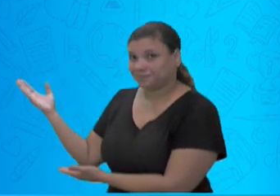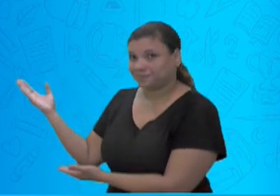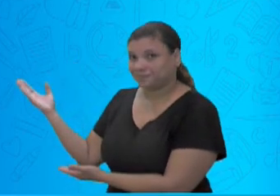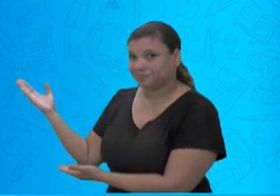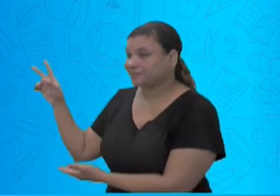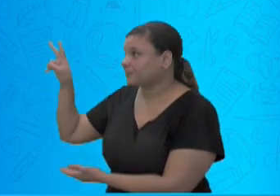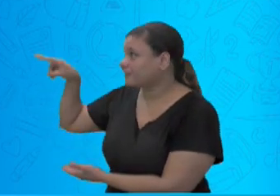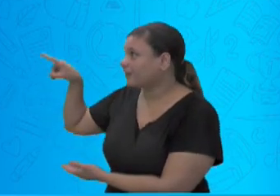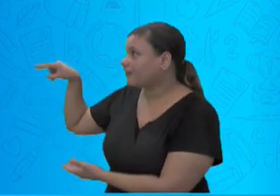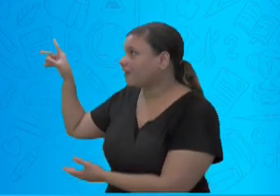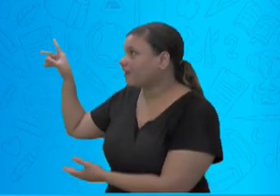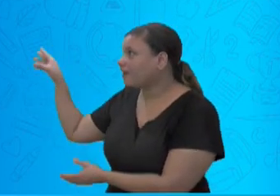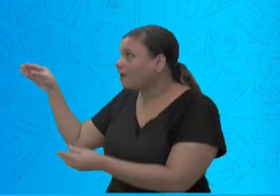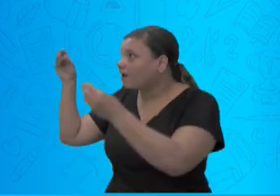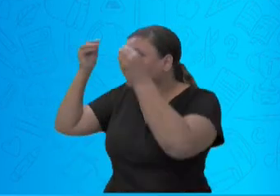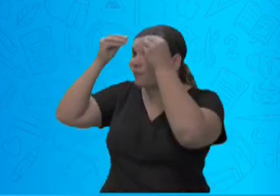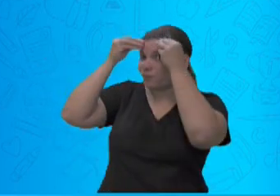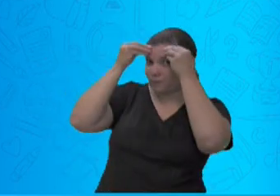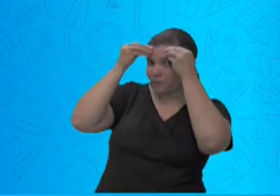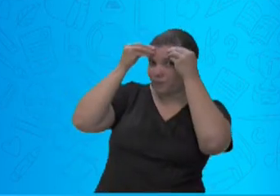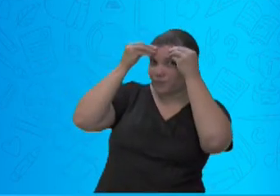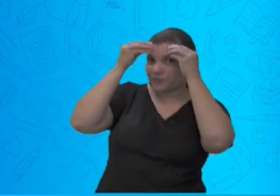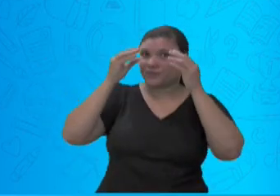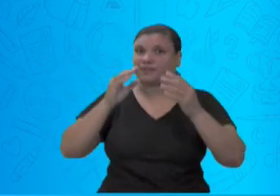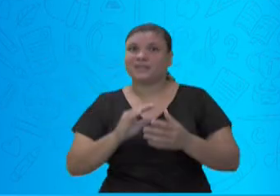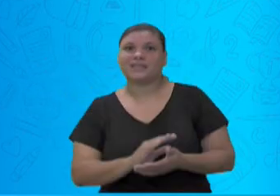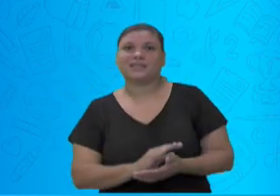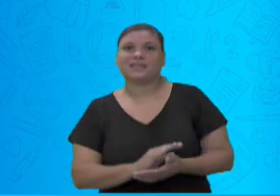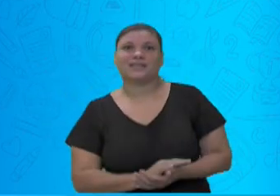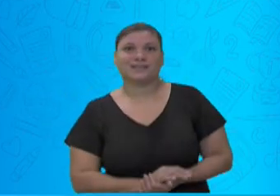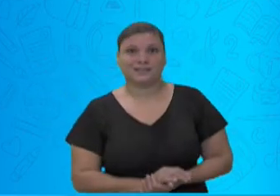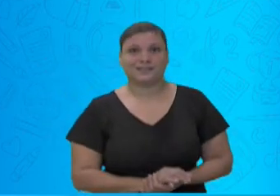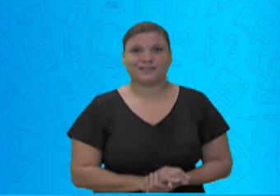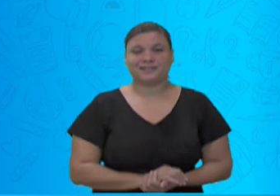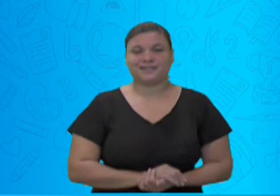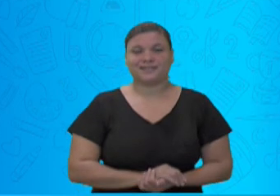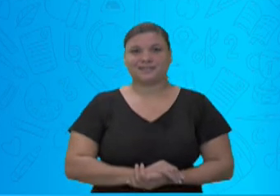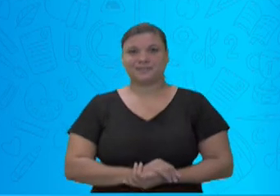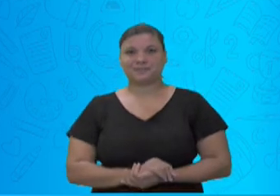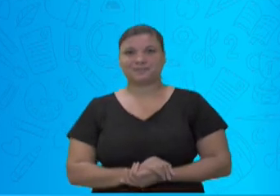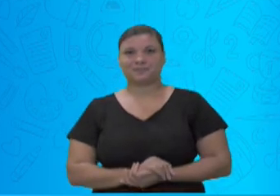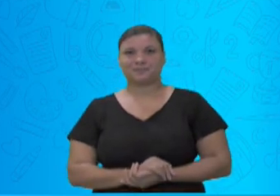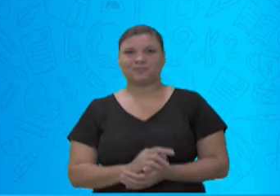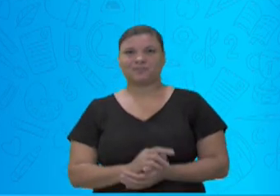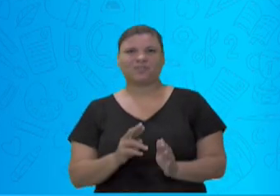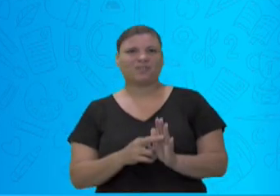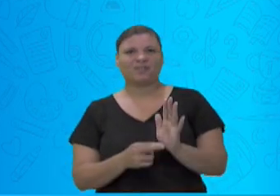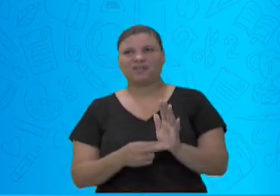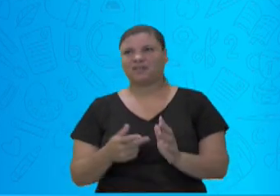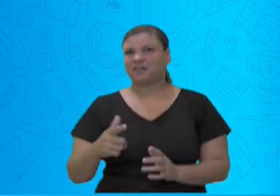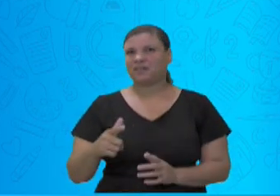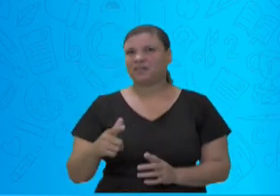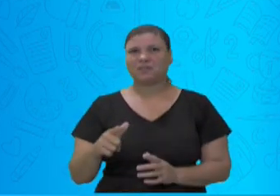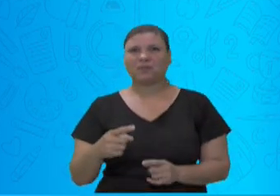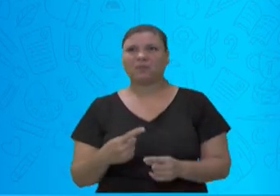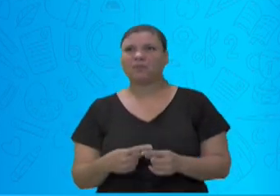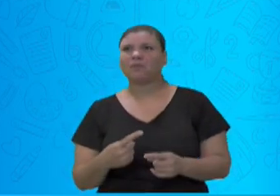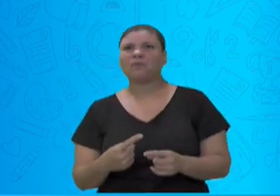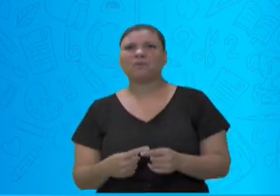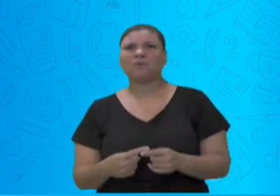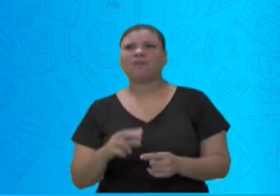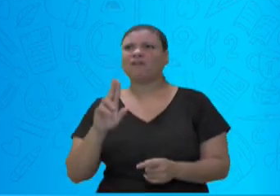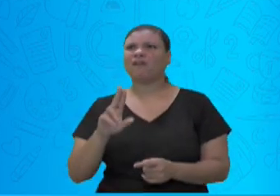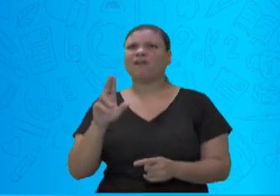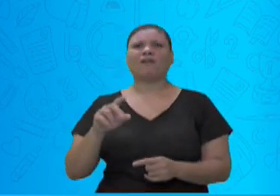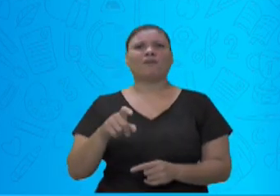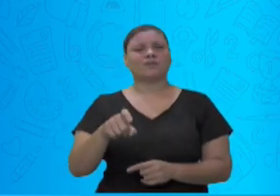memorizar. Elas não existem uma regra ou um conceito que a gente pode dizer qual foi o porquê, o emprego